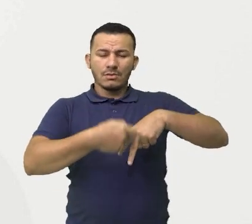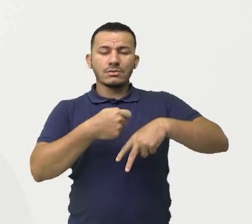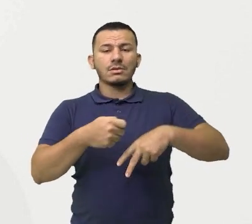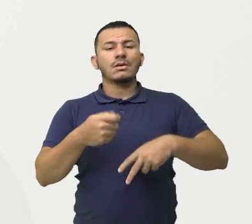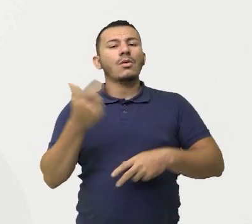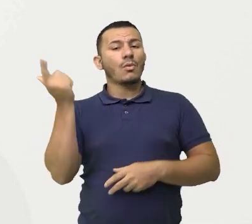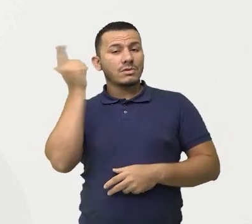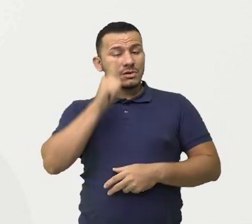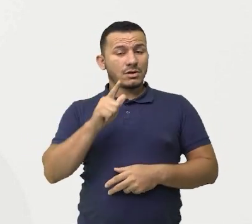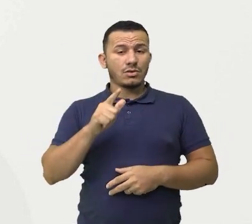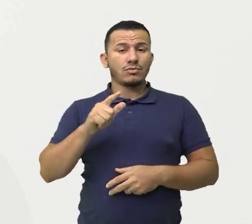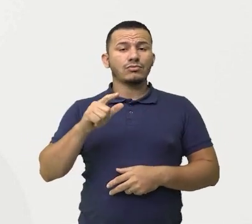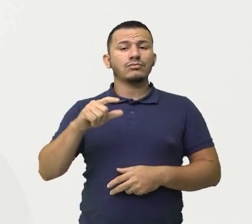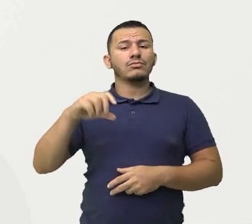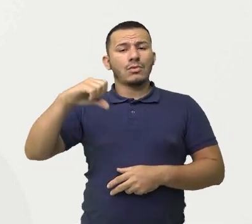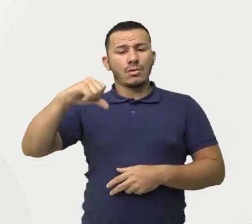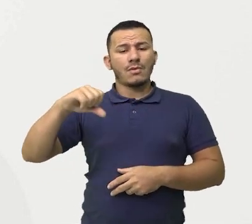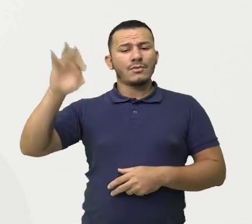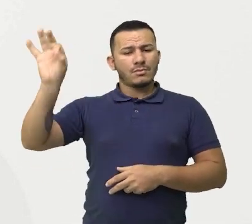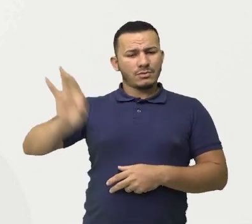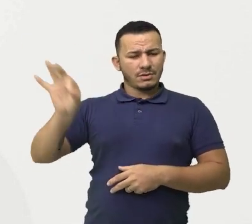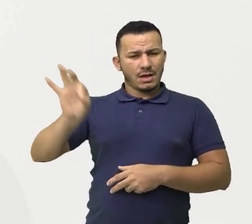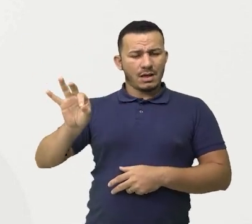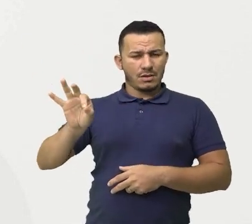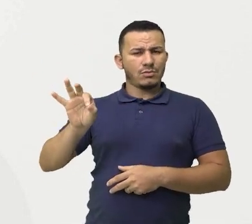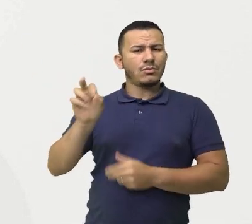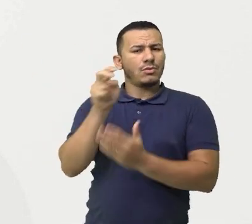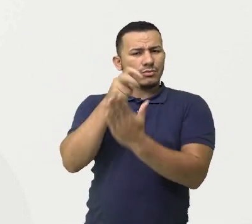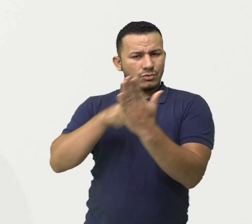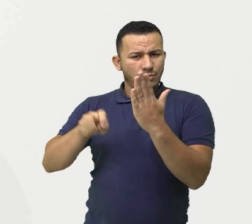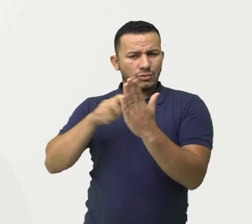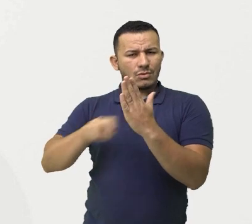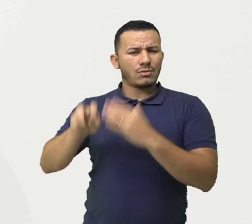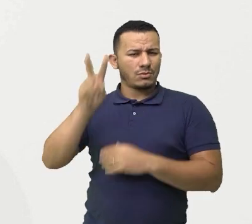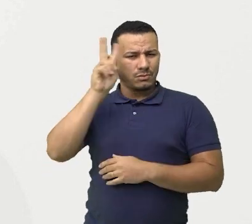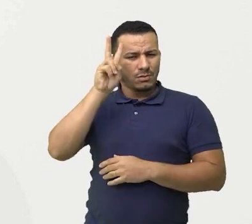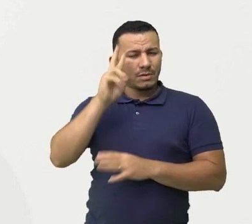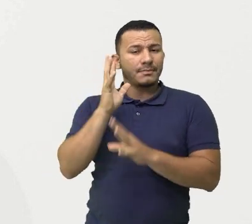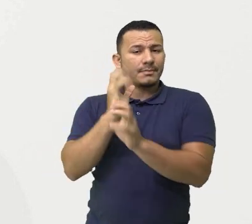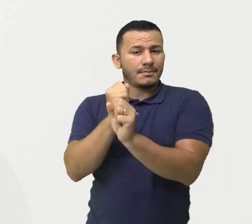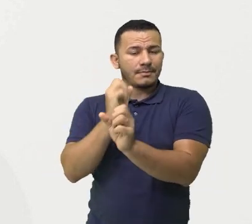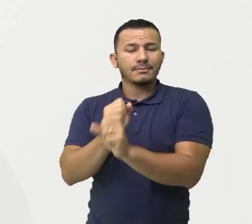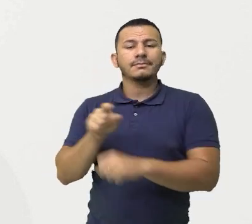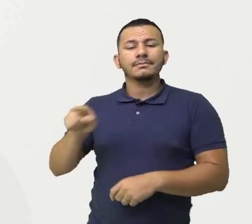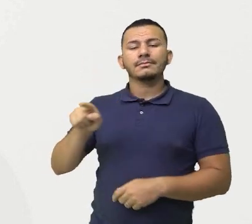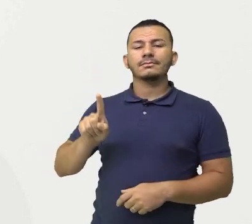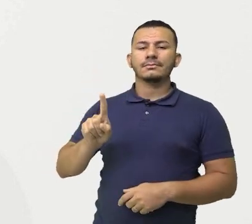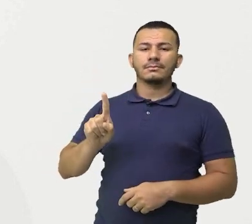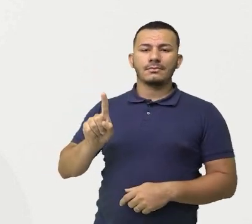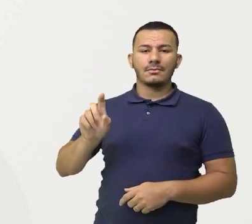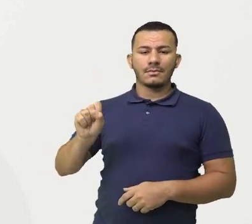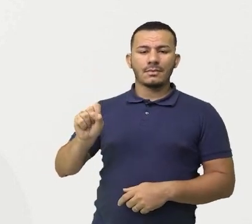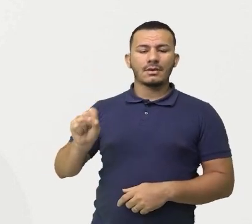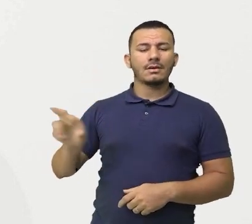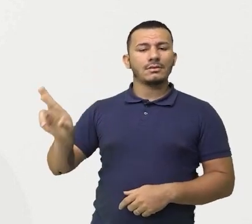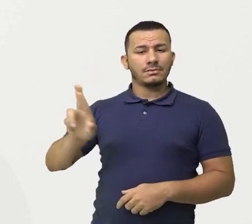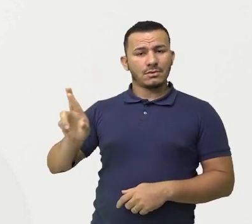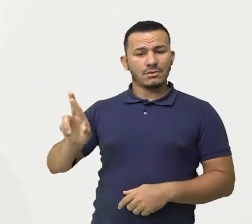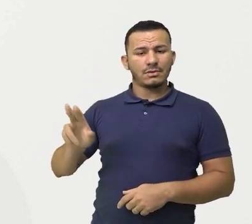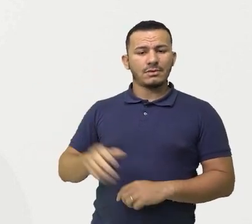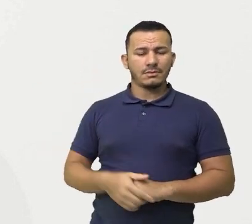de 9, a gente descobriu que o desconto, vou até colocar aqui,